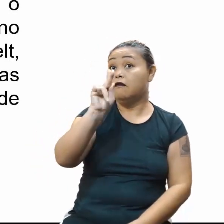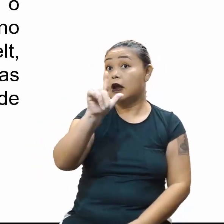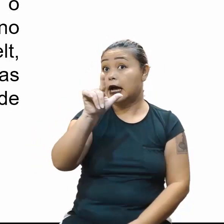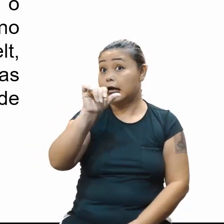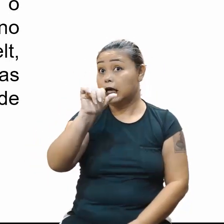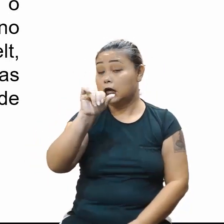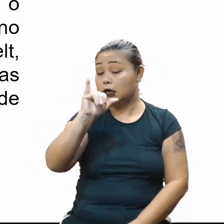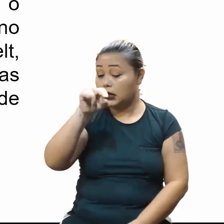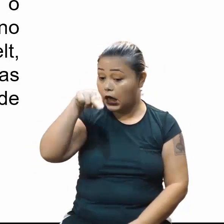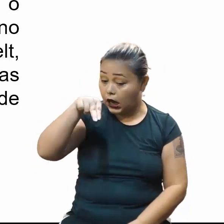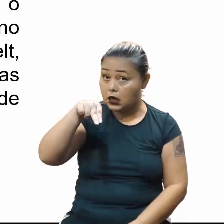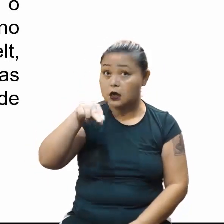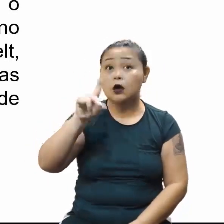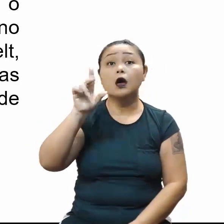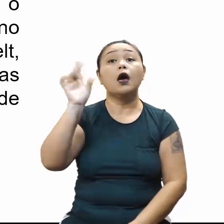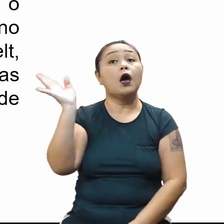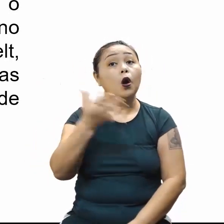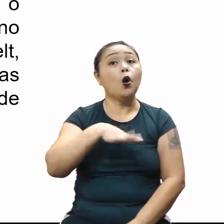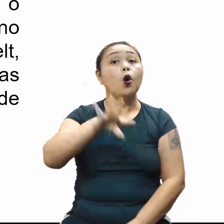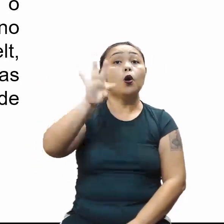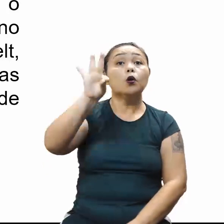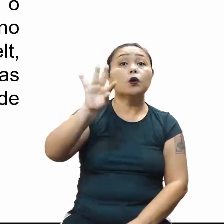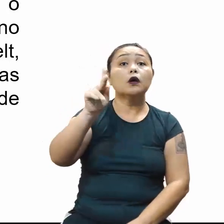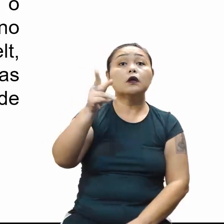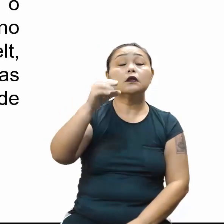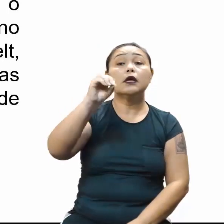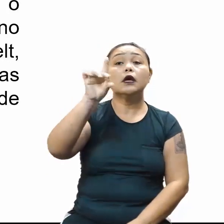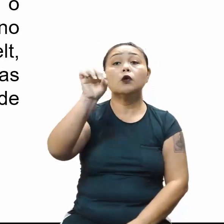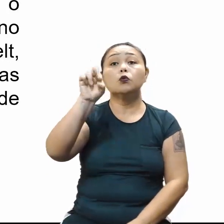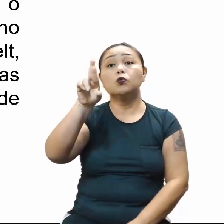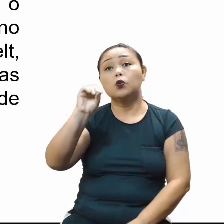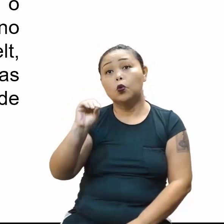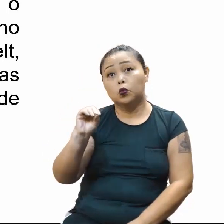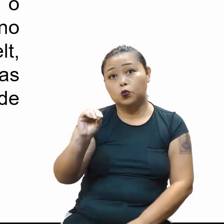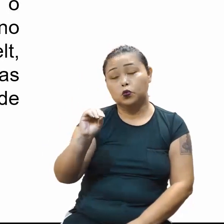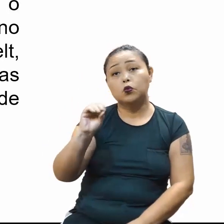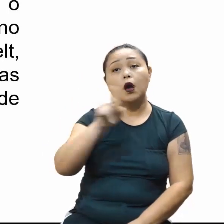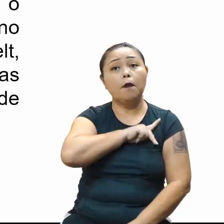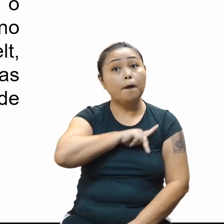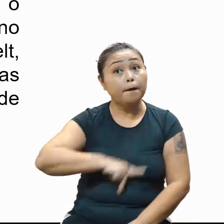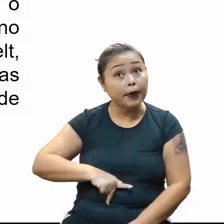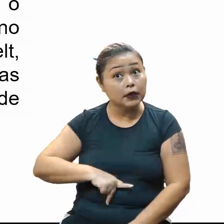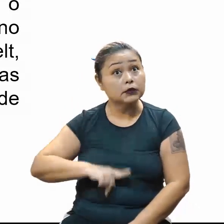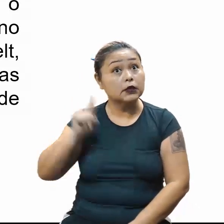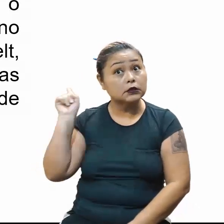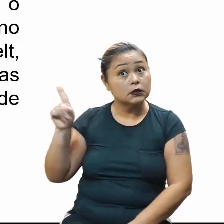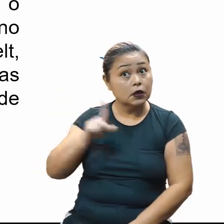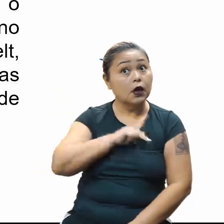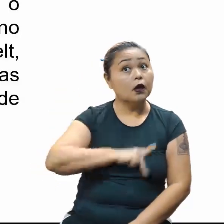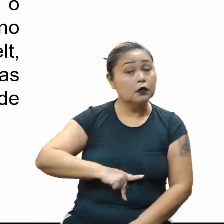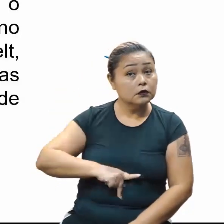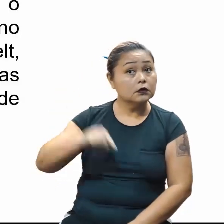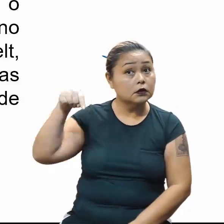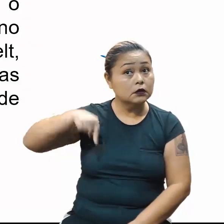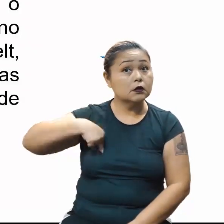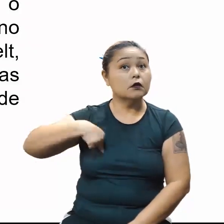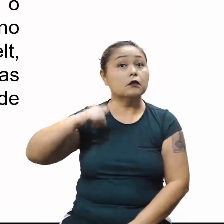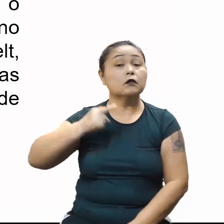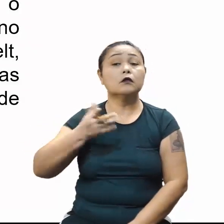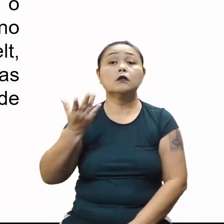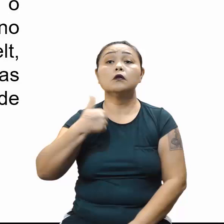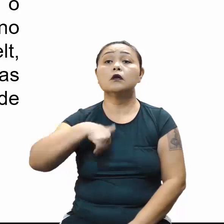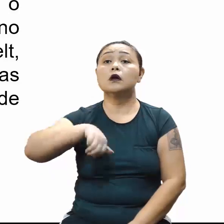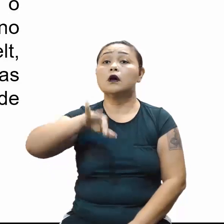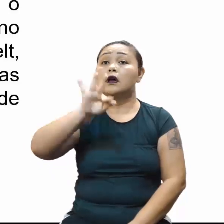hein? Theodore Roosevelt é o presidente que está aqui com Rondon nessa missão. Franklin